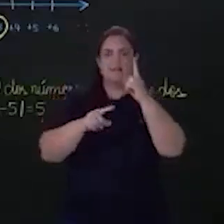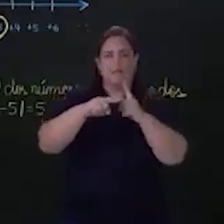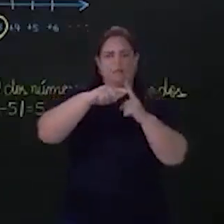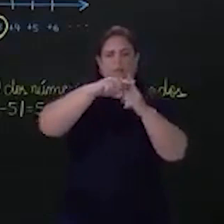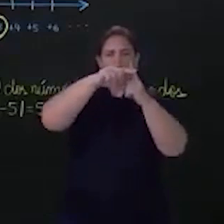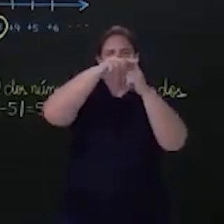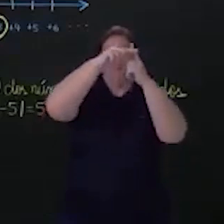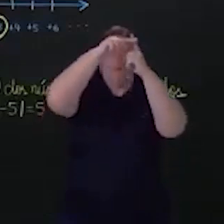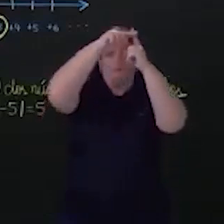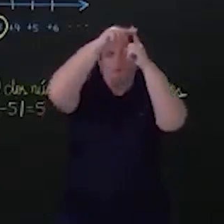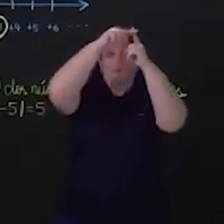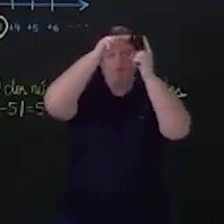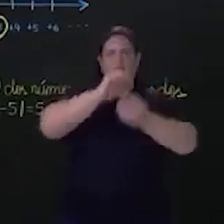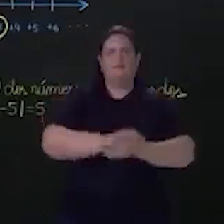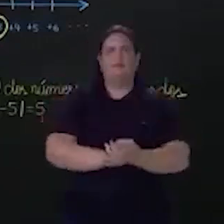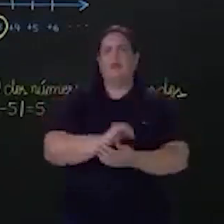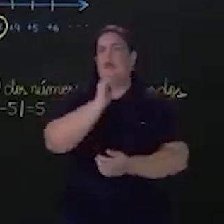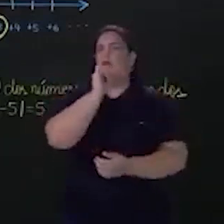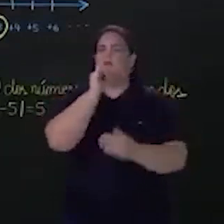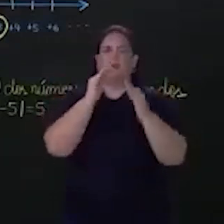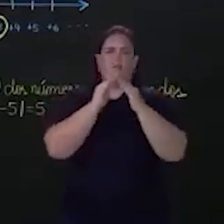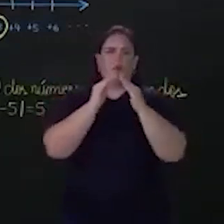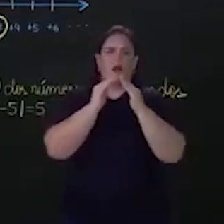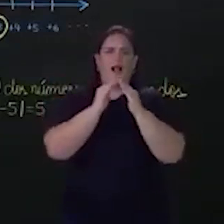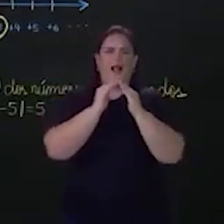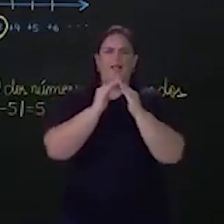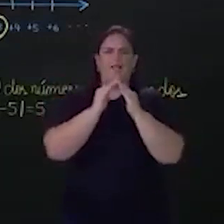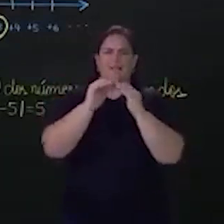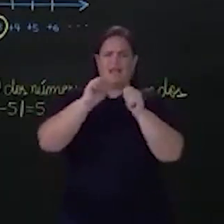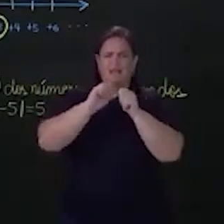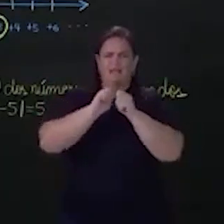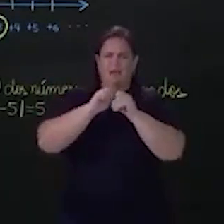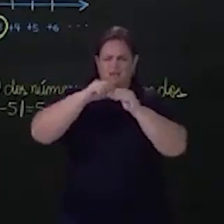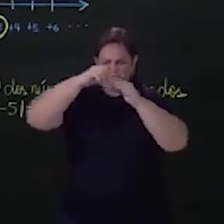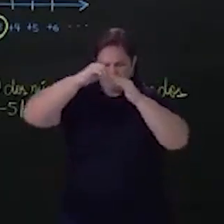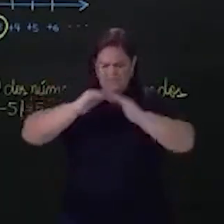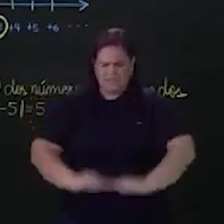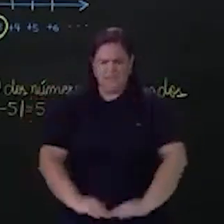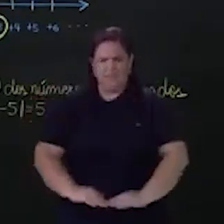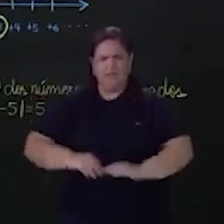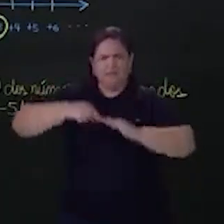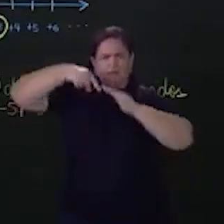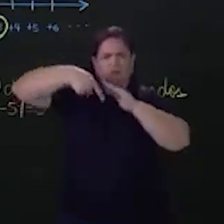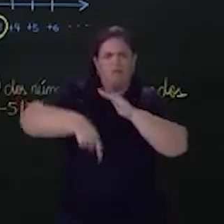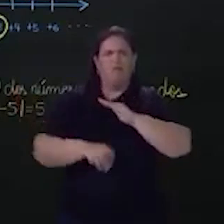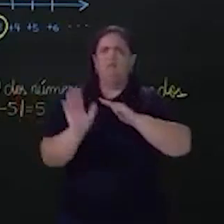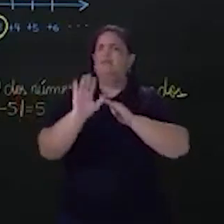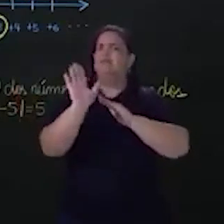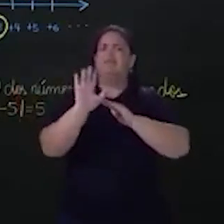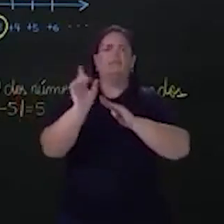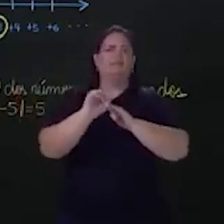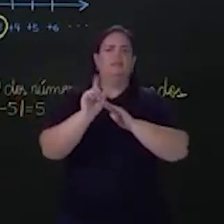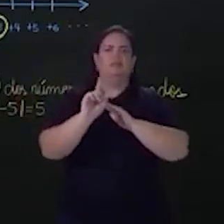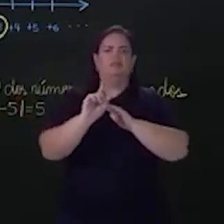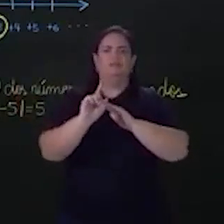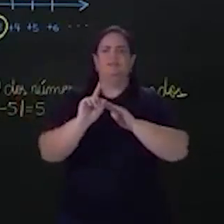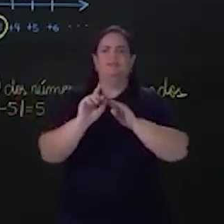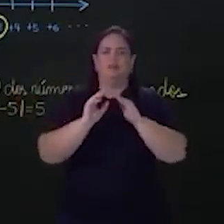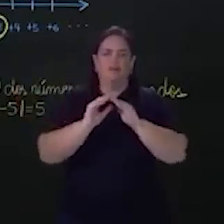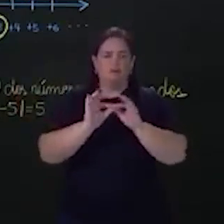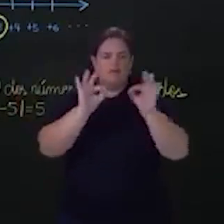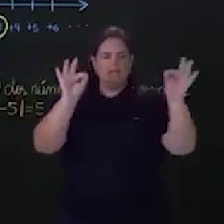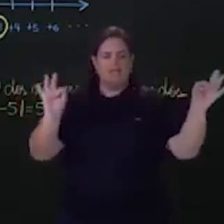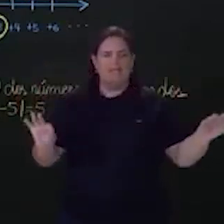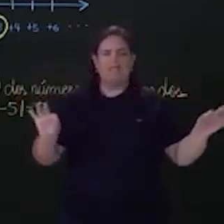existe nenhuma casa que tenha menos 50 metros quadrados, por exemplo, tá? Então, distância não pode ser